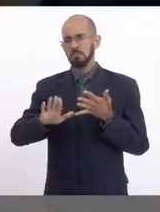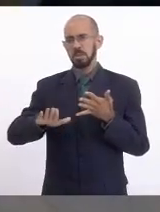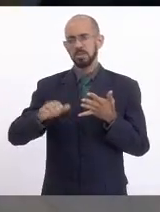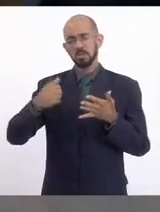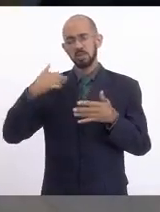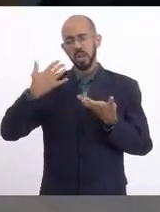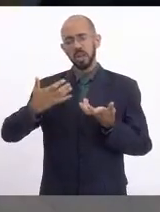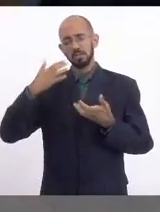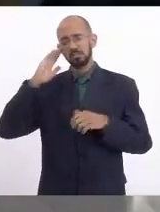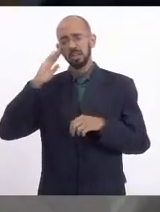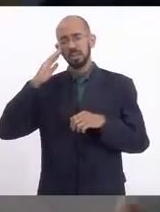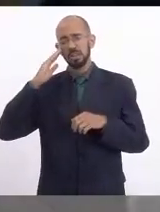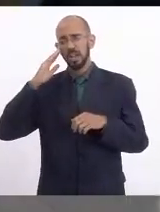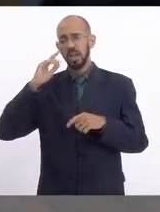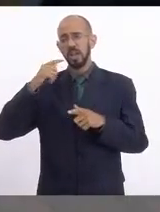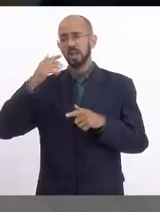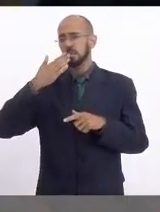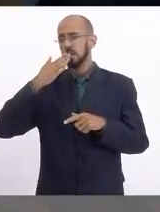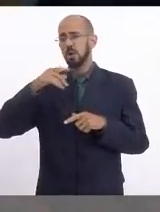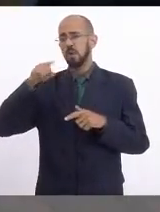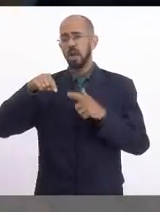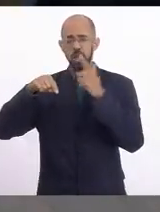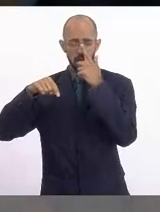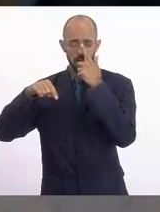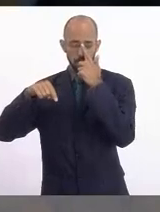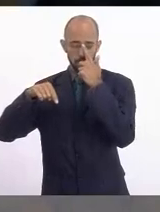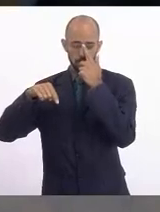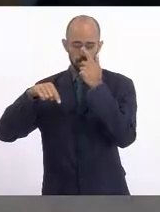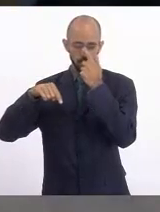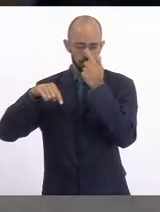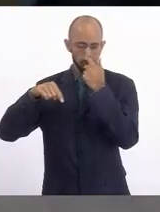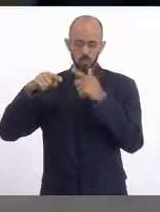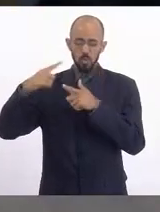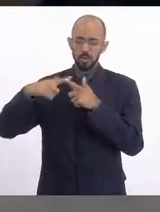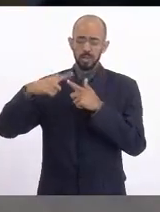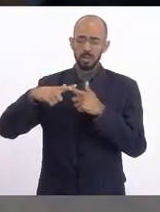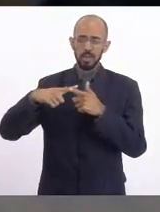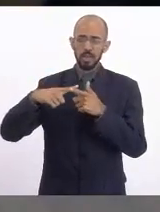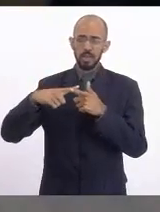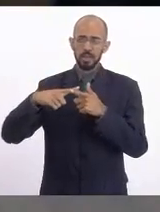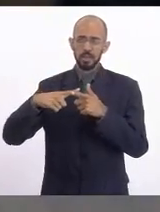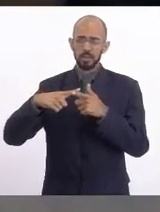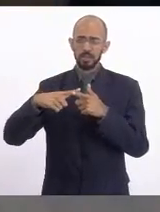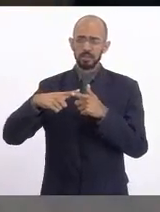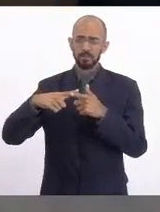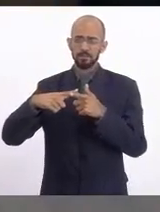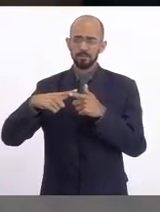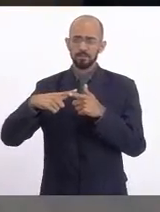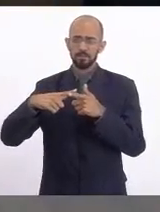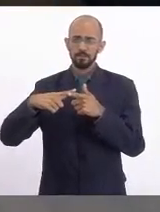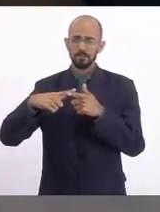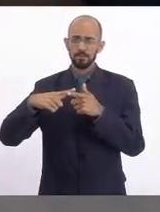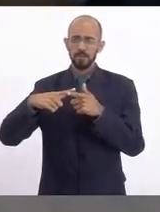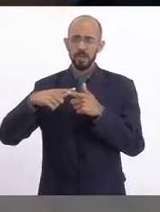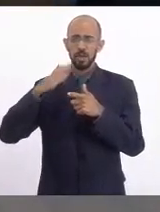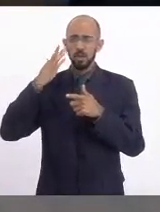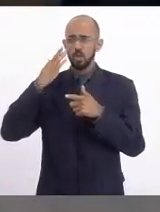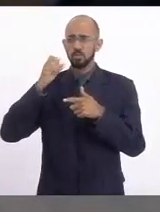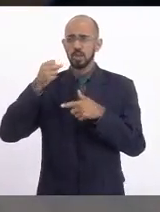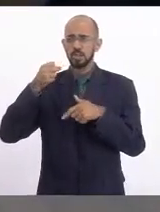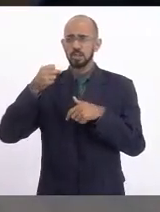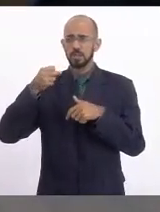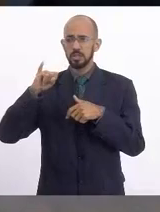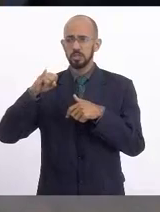Então queria entender do Senhor de melhor forma o porquê que a gente desse jeito eu nem sei se a gente